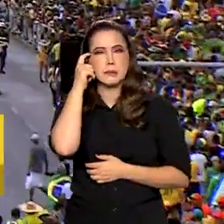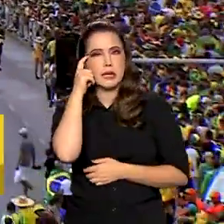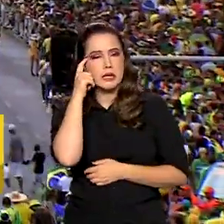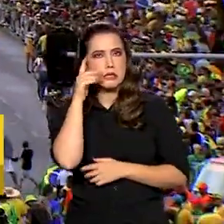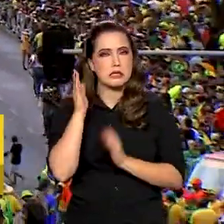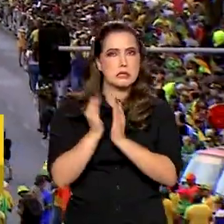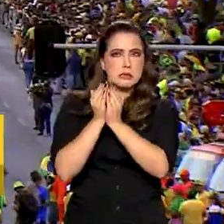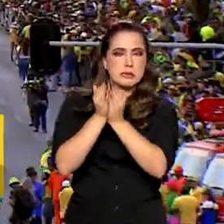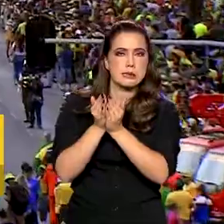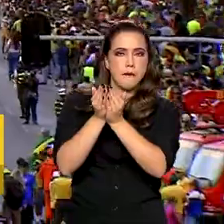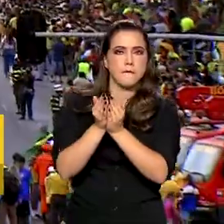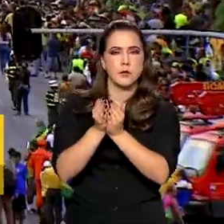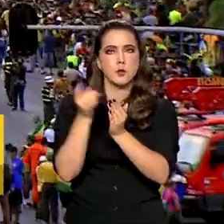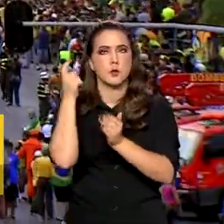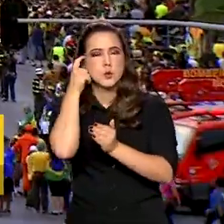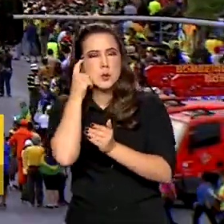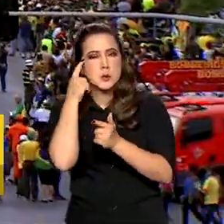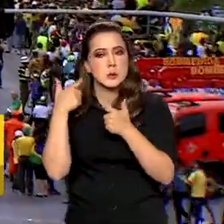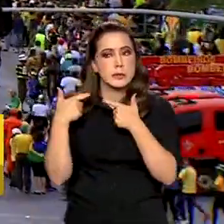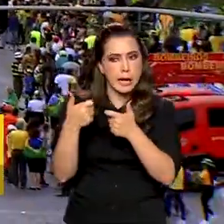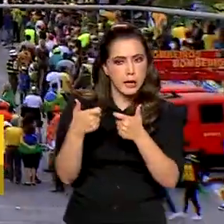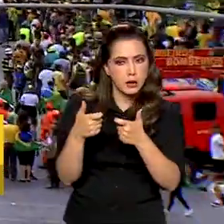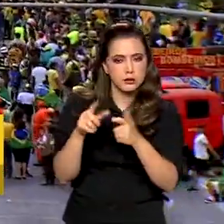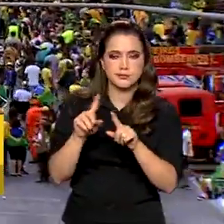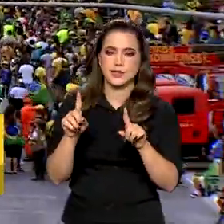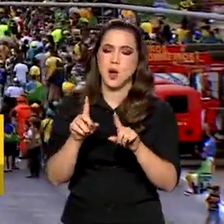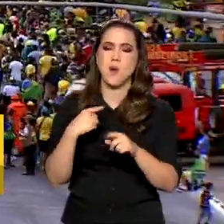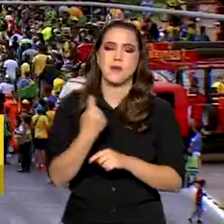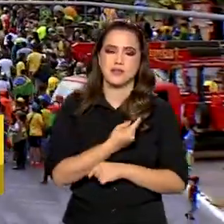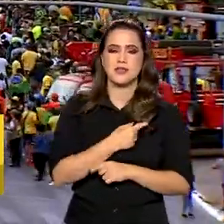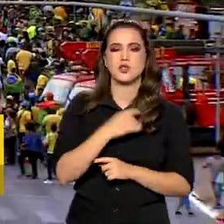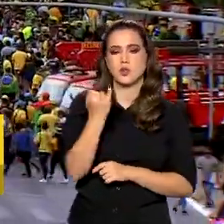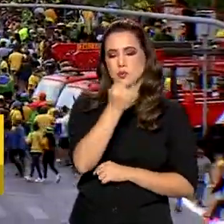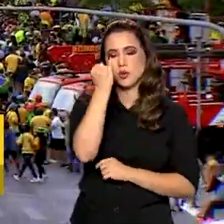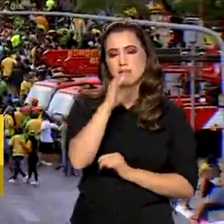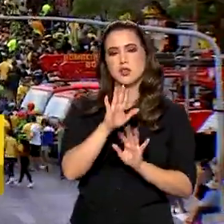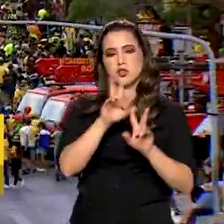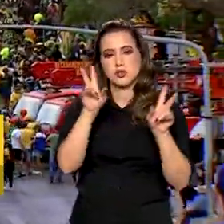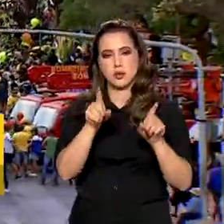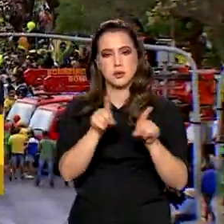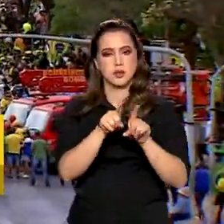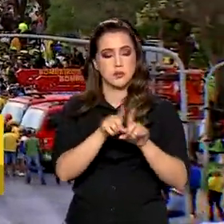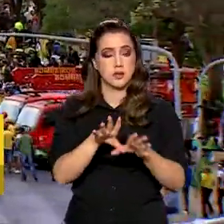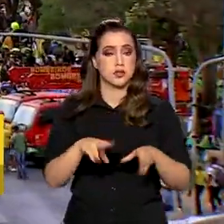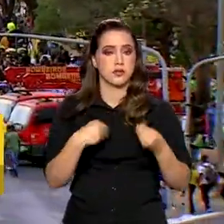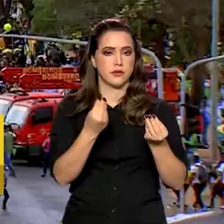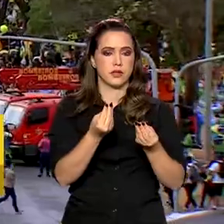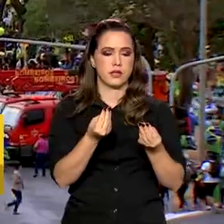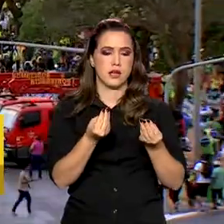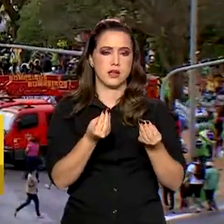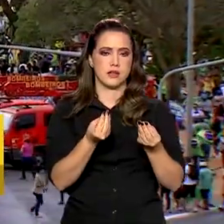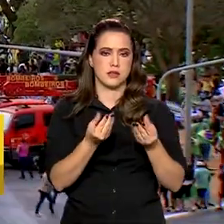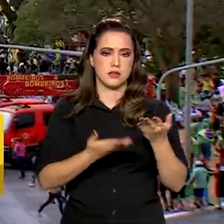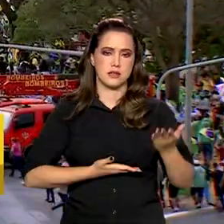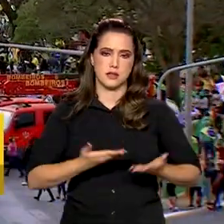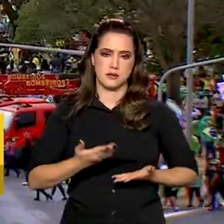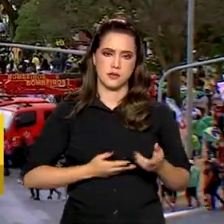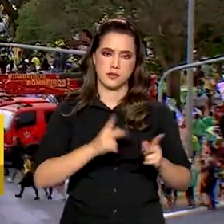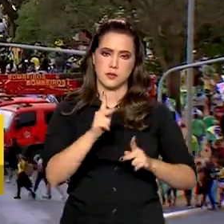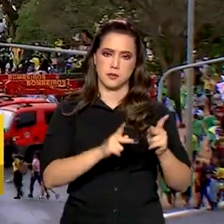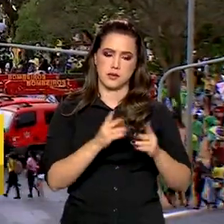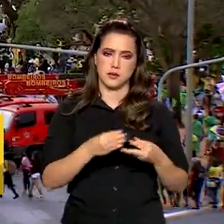do território, mas o senhor lembrou essa parte importante, né, que é de prestar serviços também à população. Leva a cidadania, né, além de